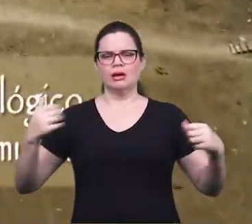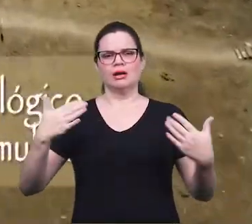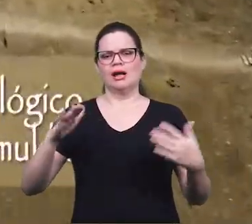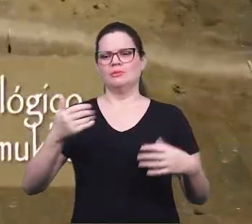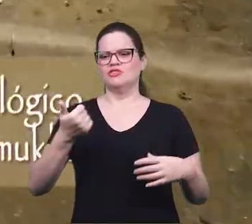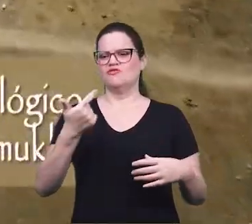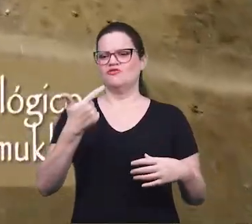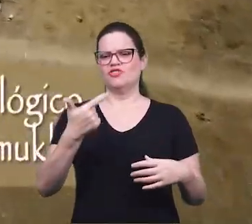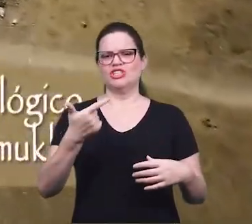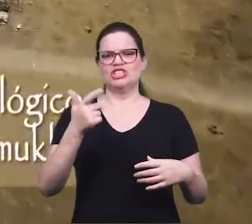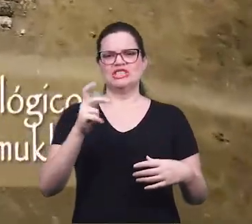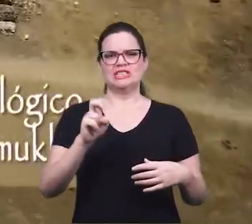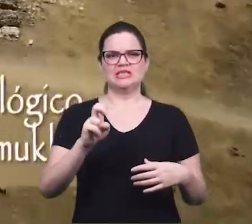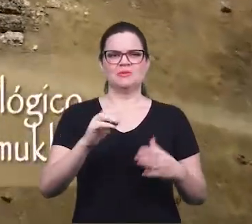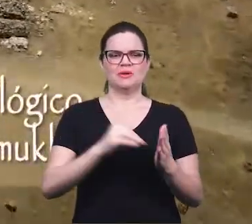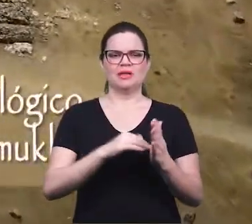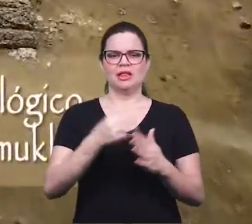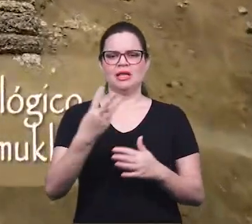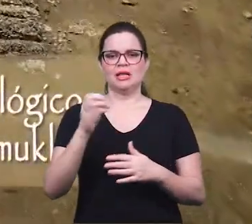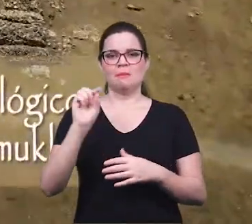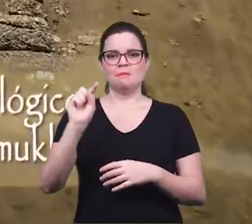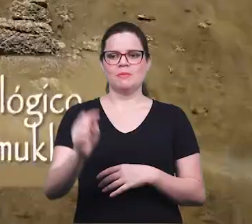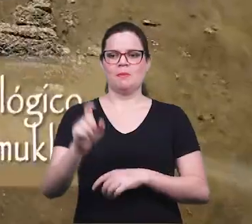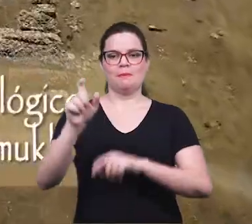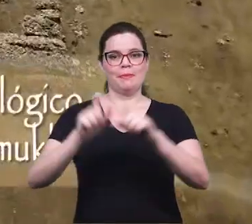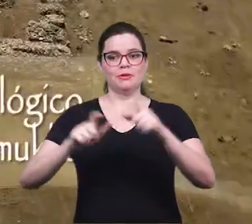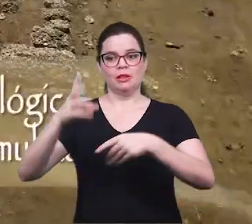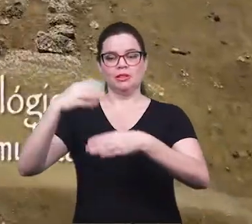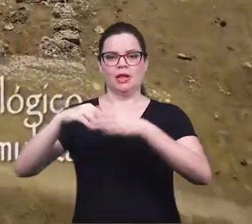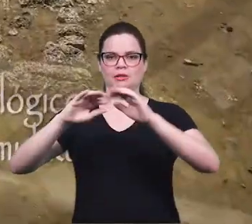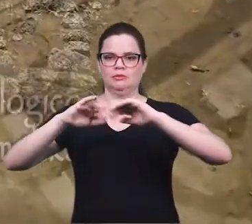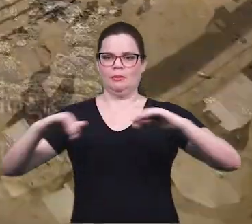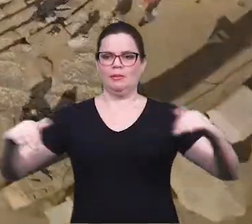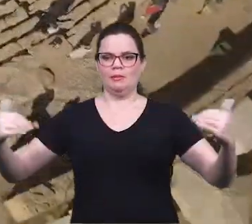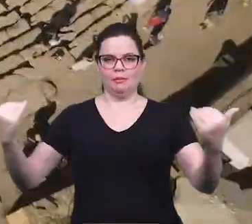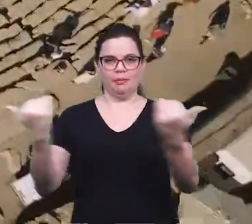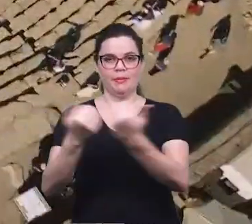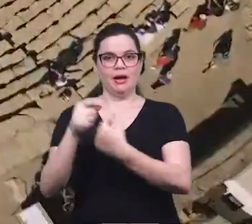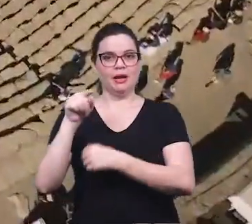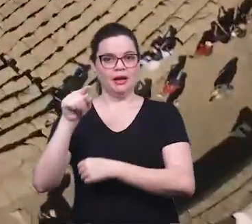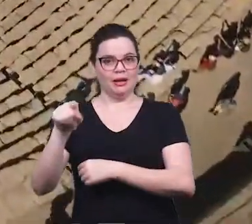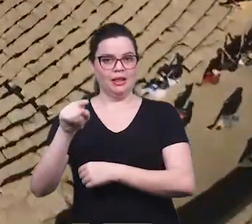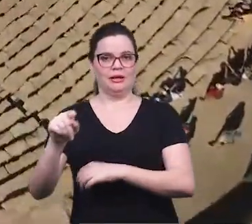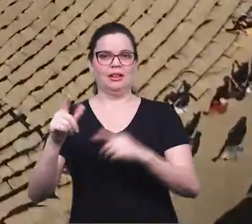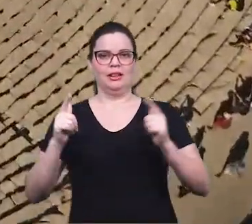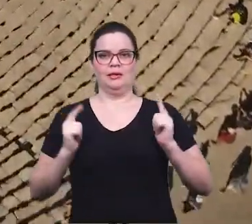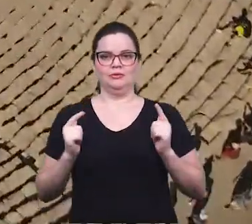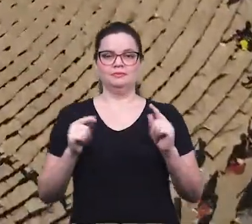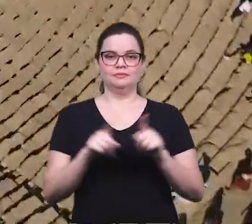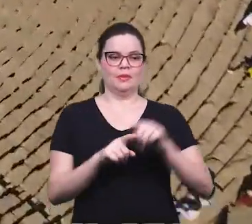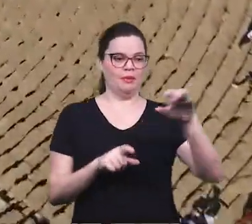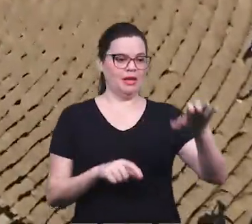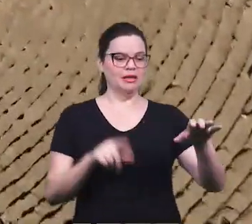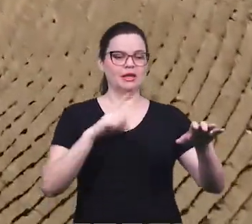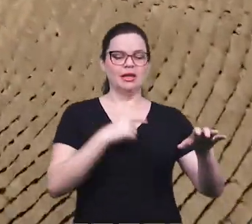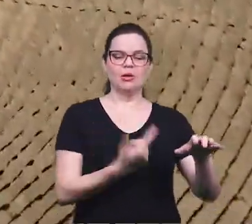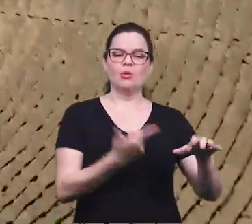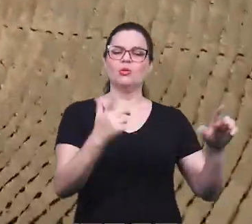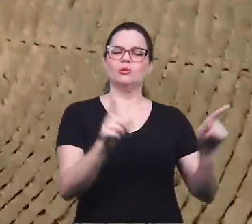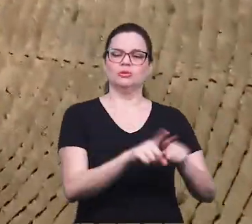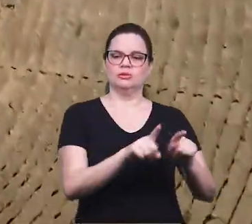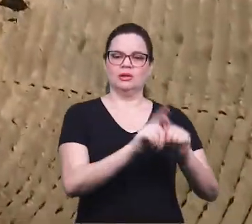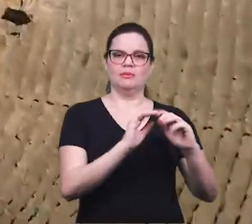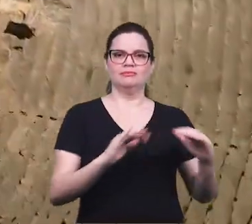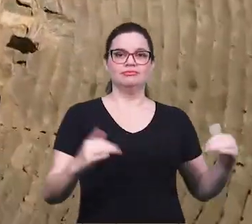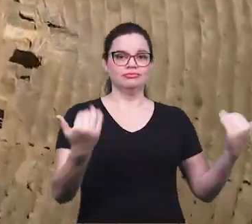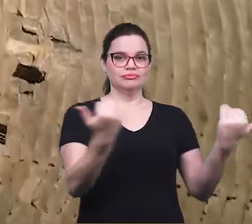mil pessoas, aquele anfiteatro enorme. Já em Hierápolis tem um outro anfiteatro, então ali